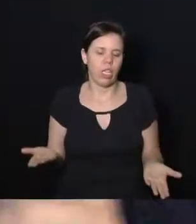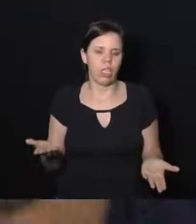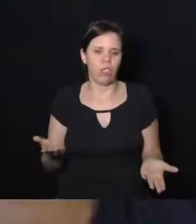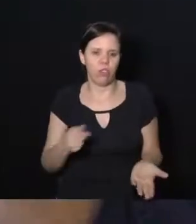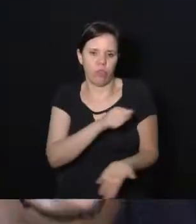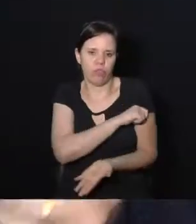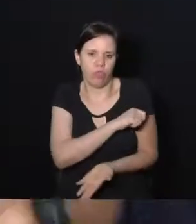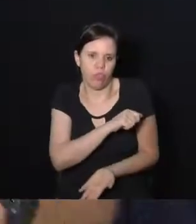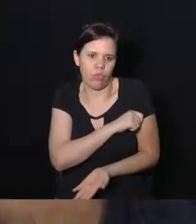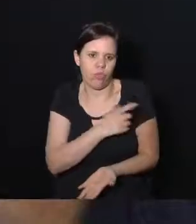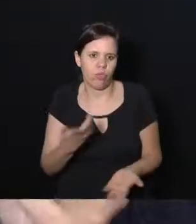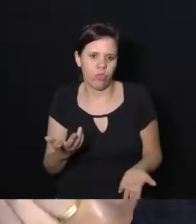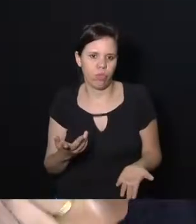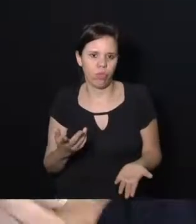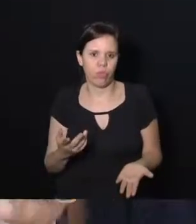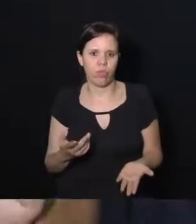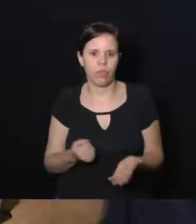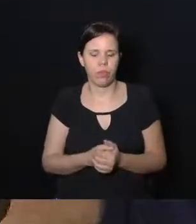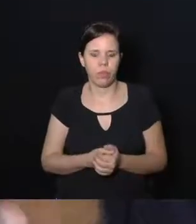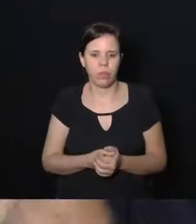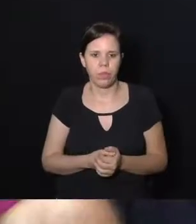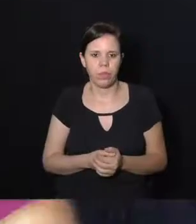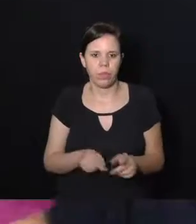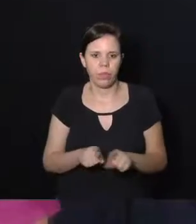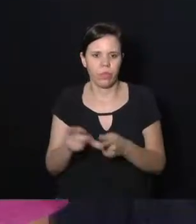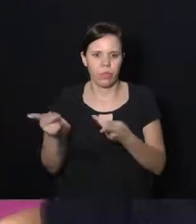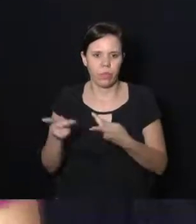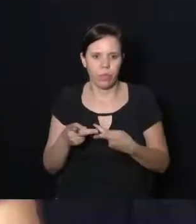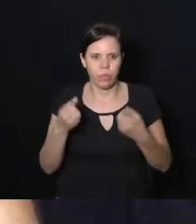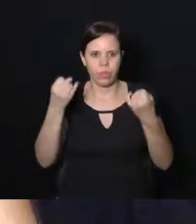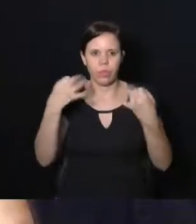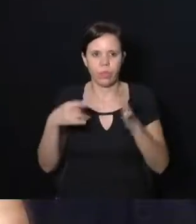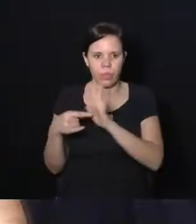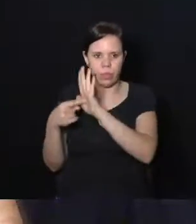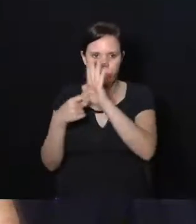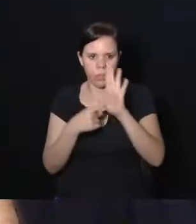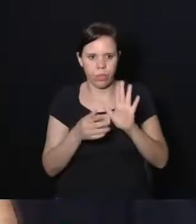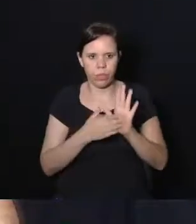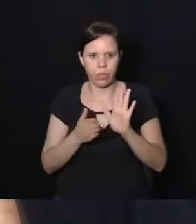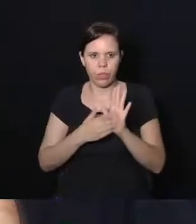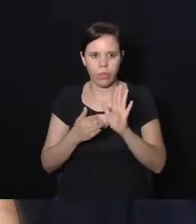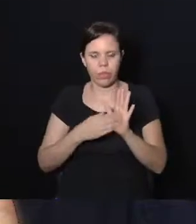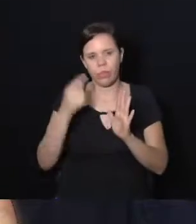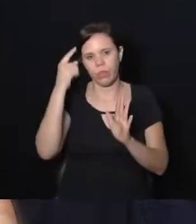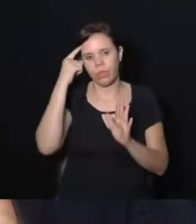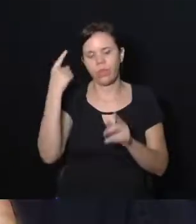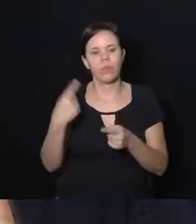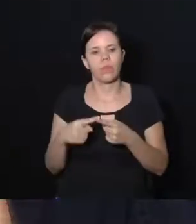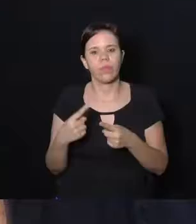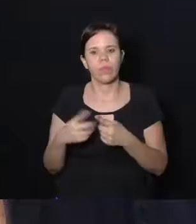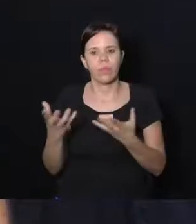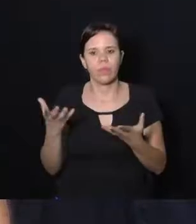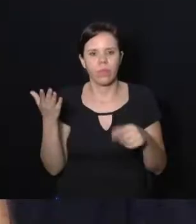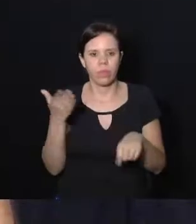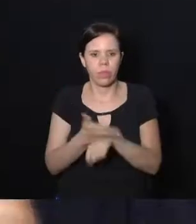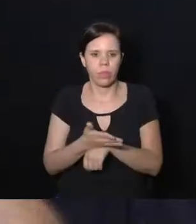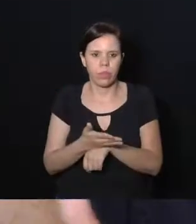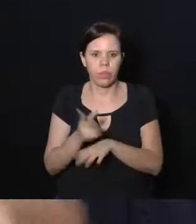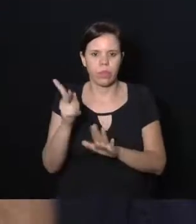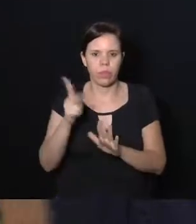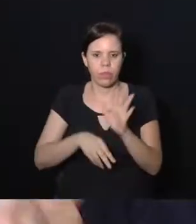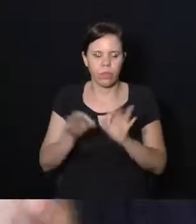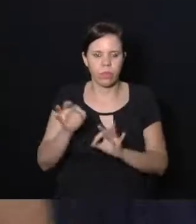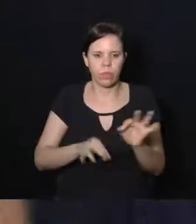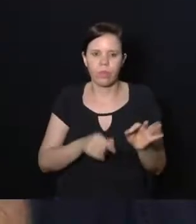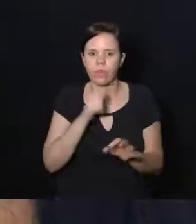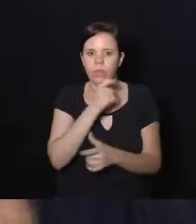para pais, alunos, convidados e tem um explicativo com as propostas, com a ideia, o porquê eles querem participar do projeto, porque alguns